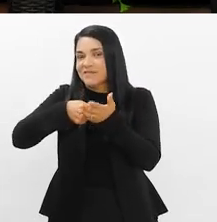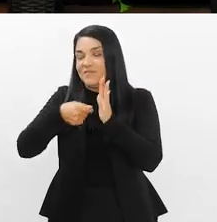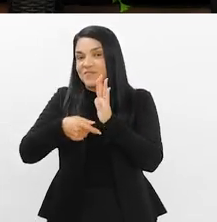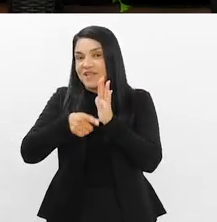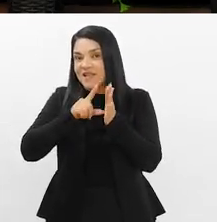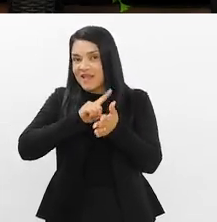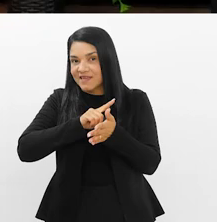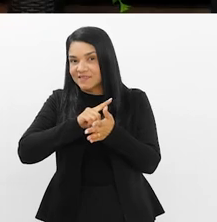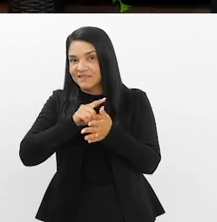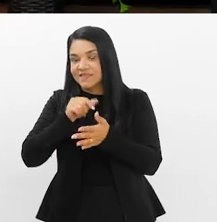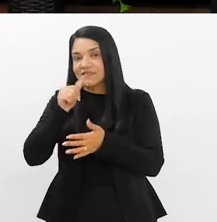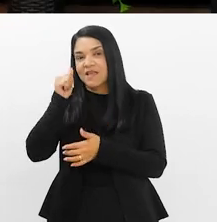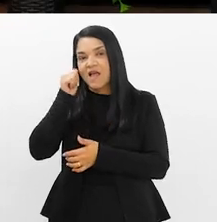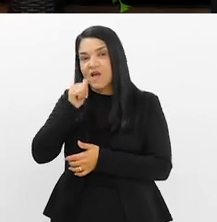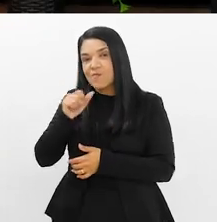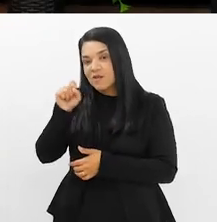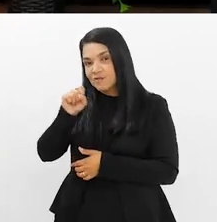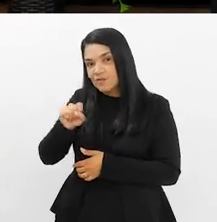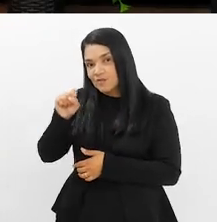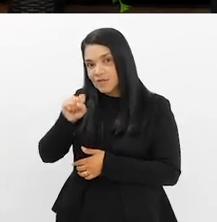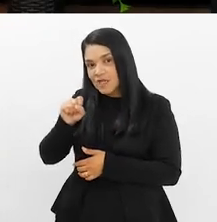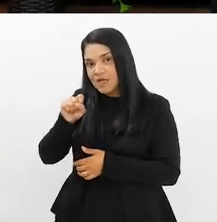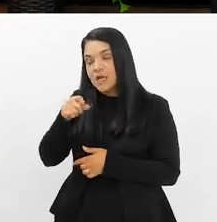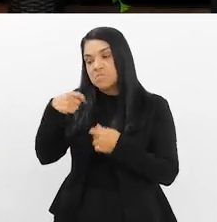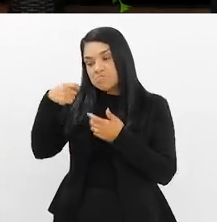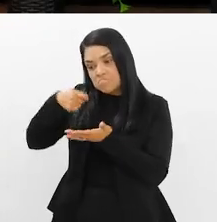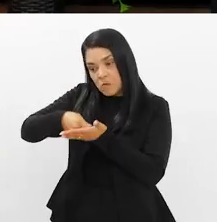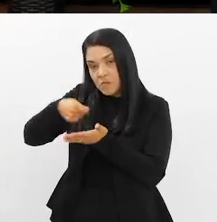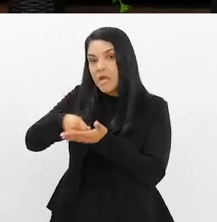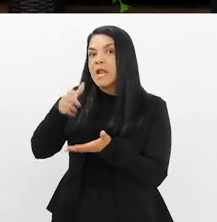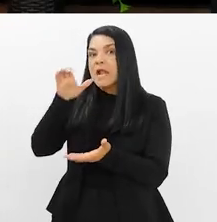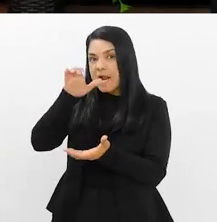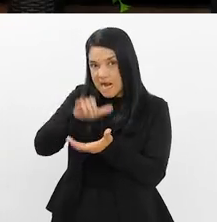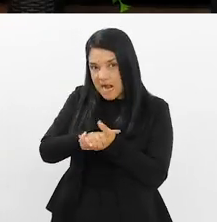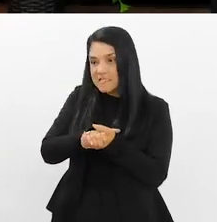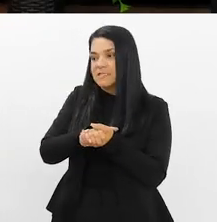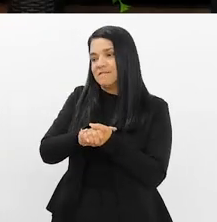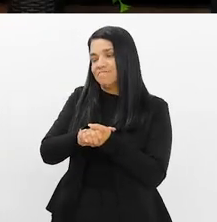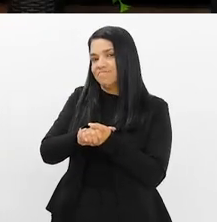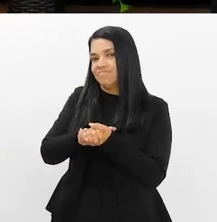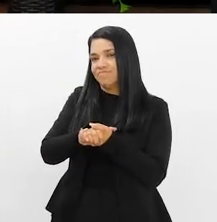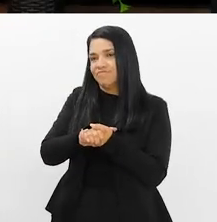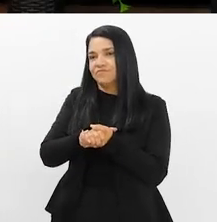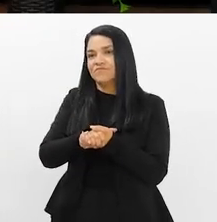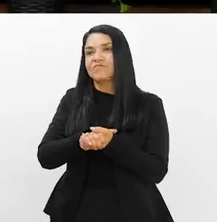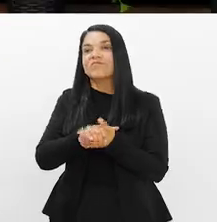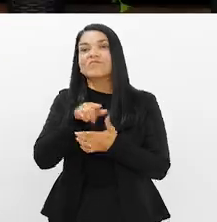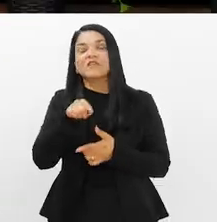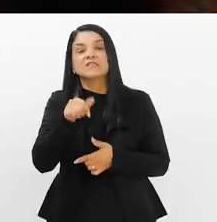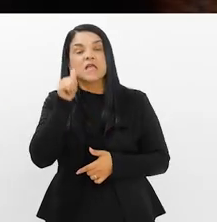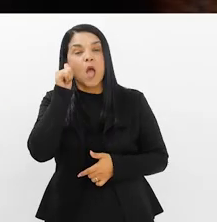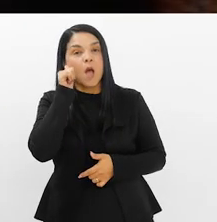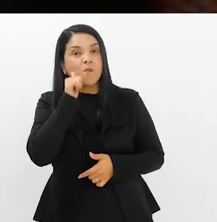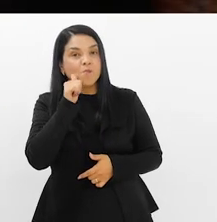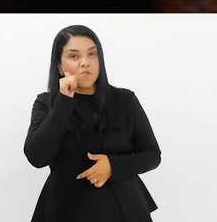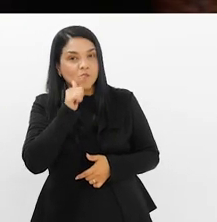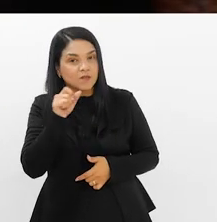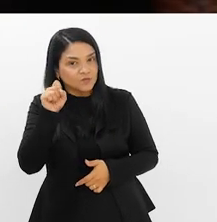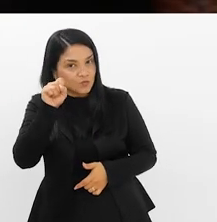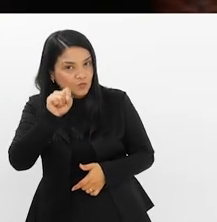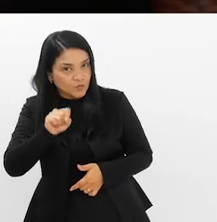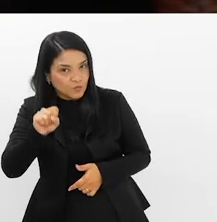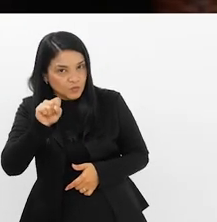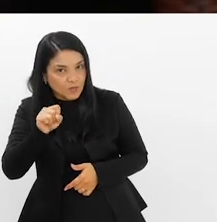intensa. Antes da mulher solteira ser cobrada a ter filhos, ela é cobrada a casar. Então vamos lá. Se a